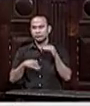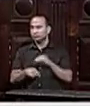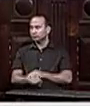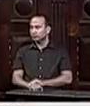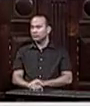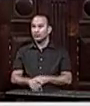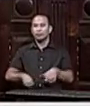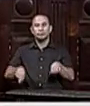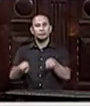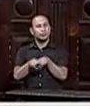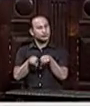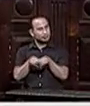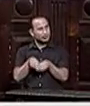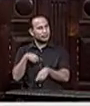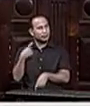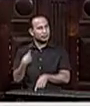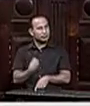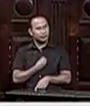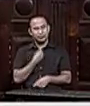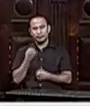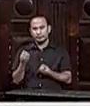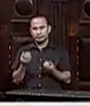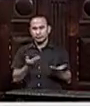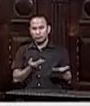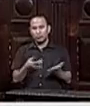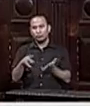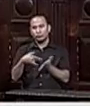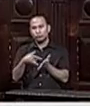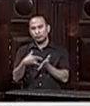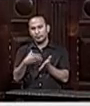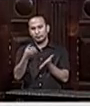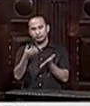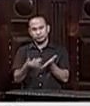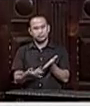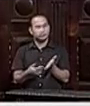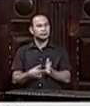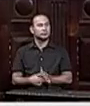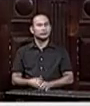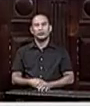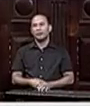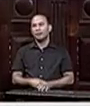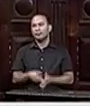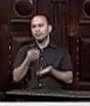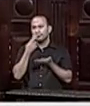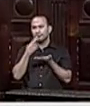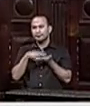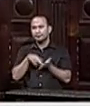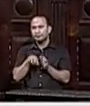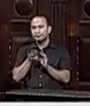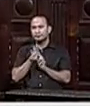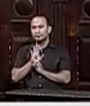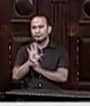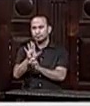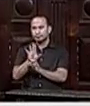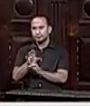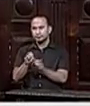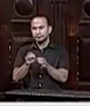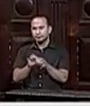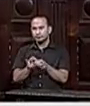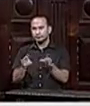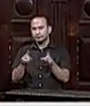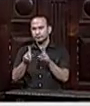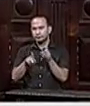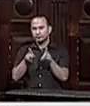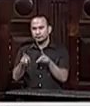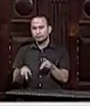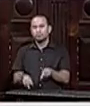que também nos deixou esse documento, que é uma carta aberta à população sobre a situação em que se